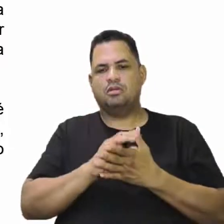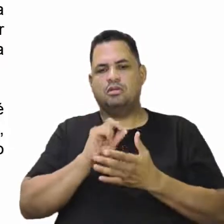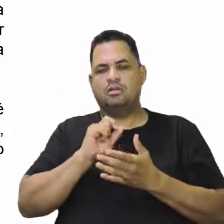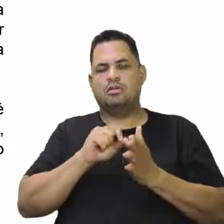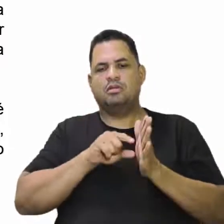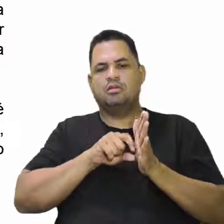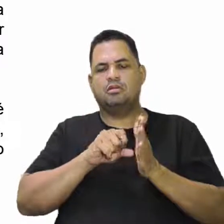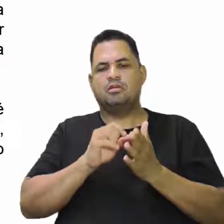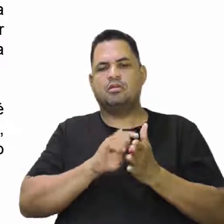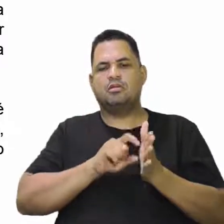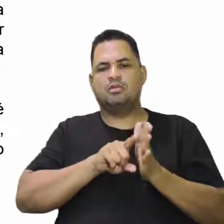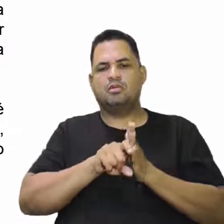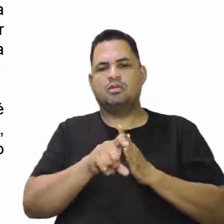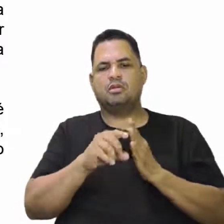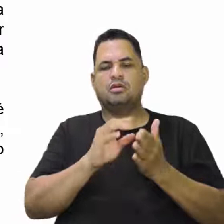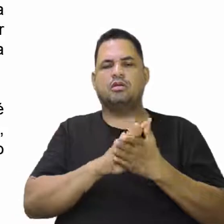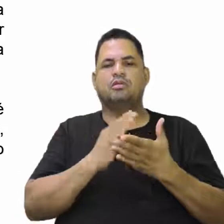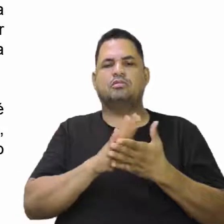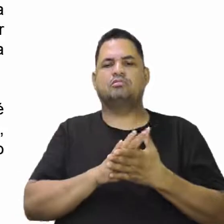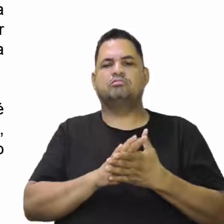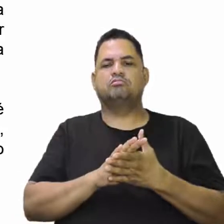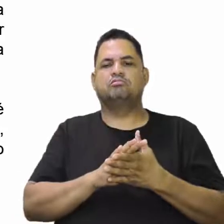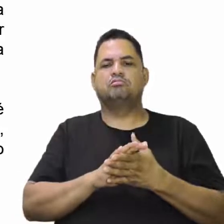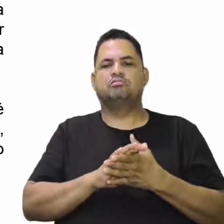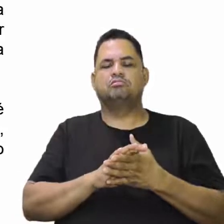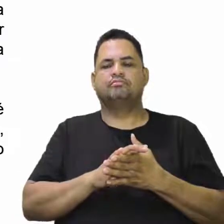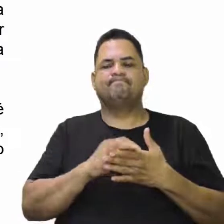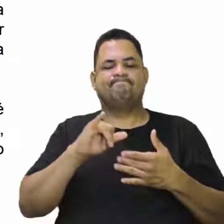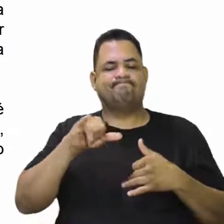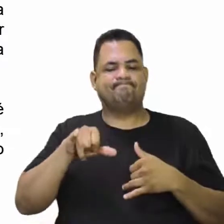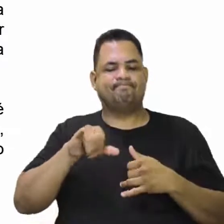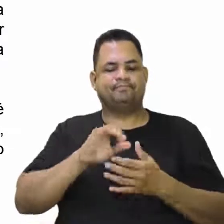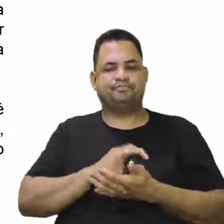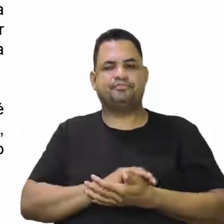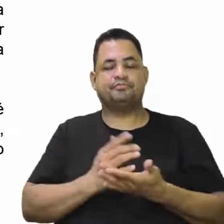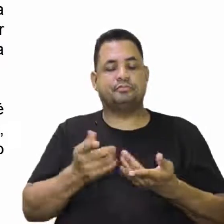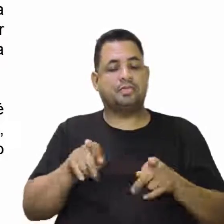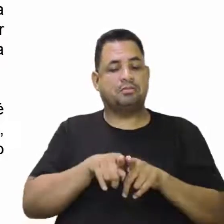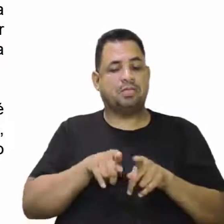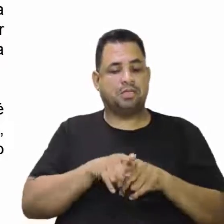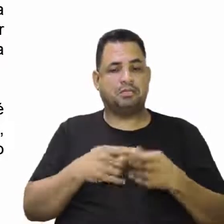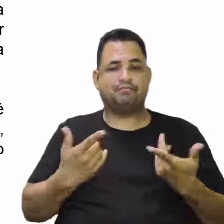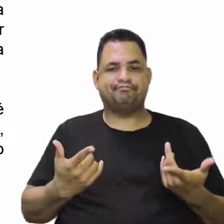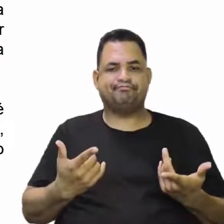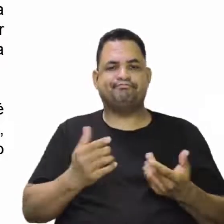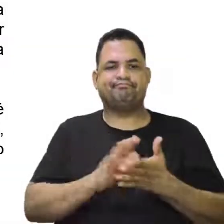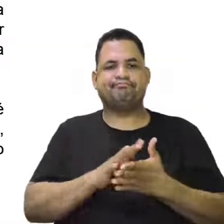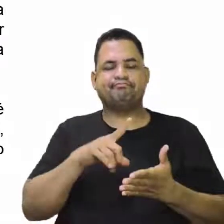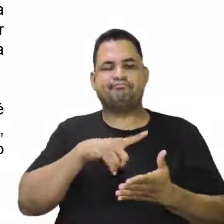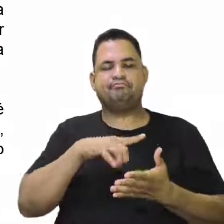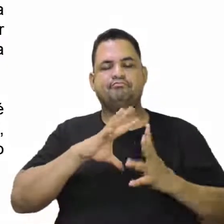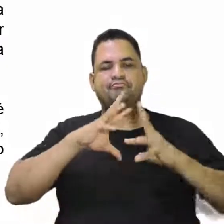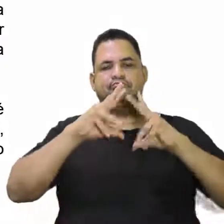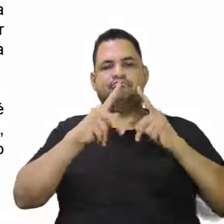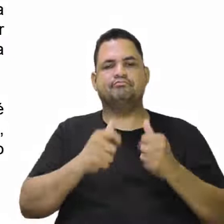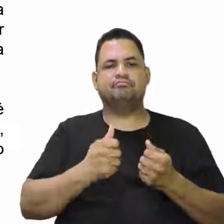Ji-Paraná, que é conhecido como região do café por causa da sua produção de café. Então tem toda